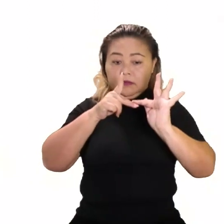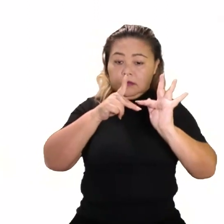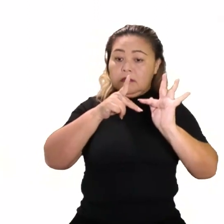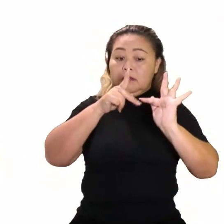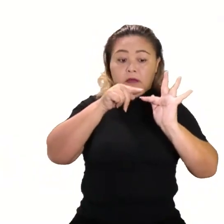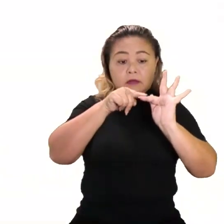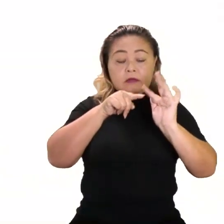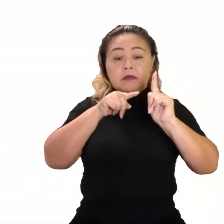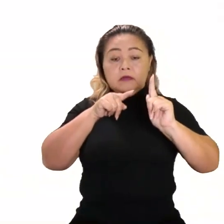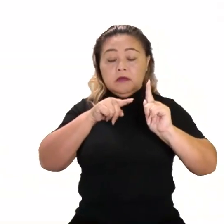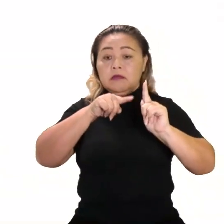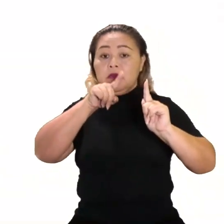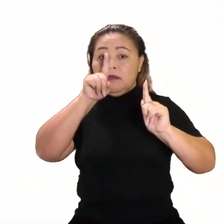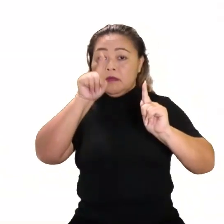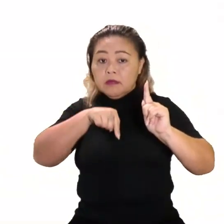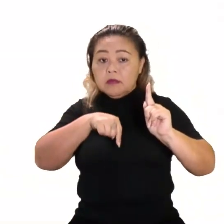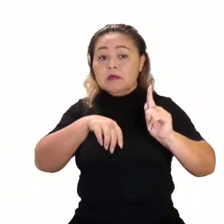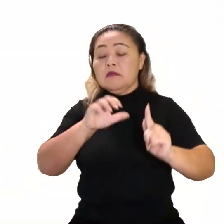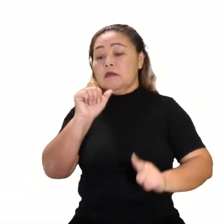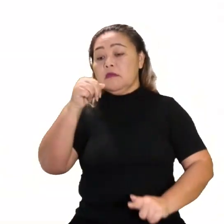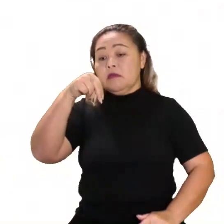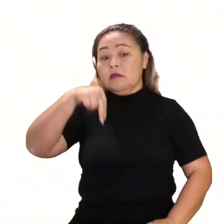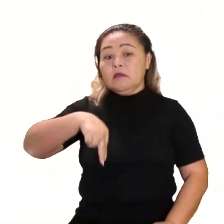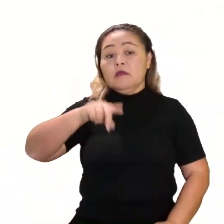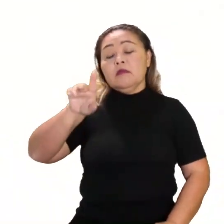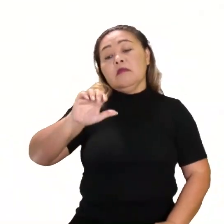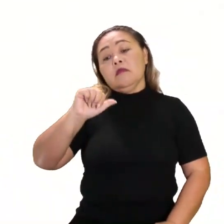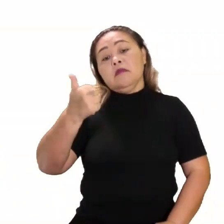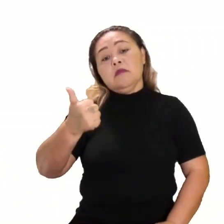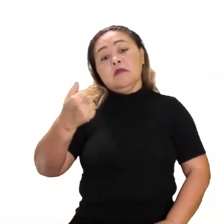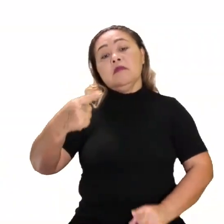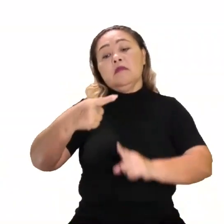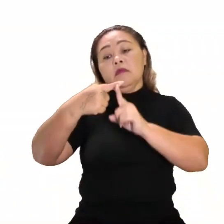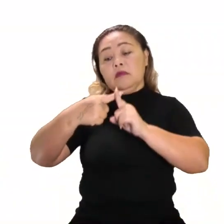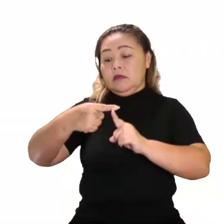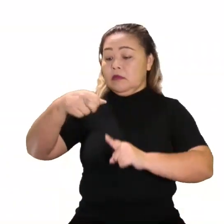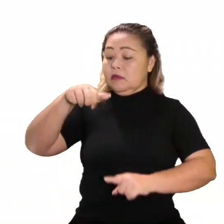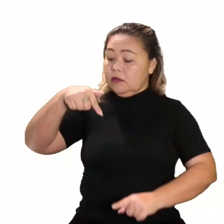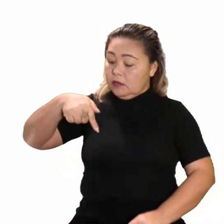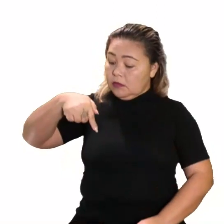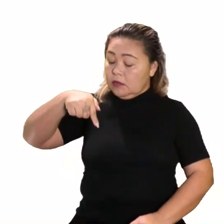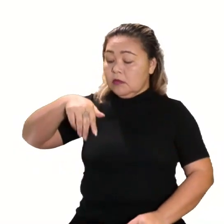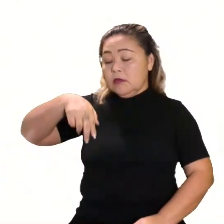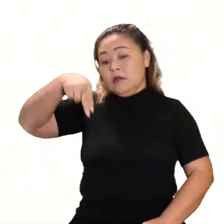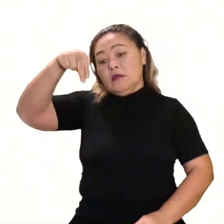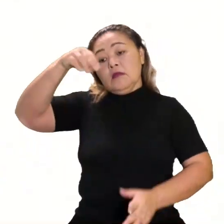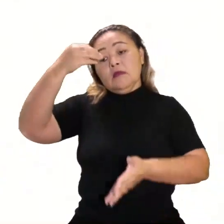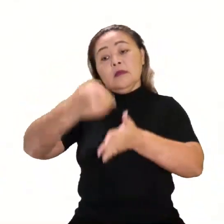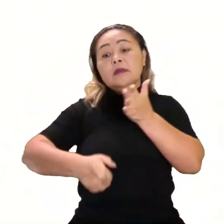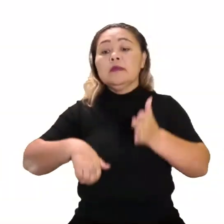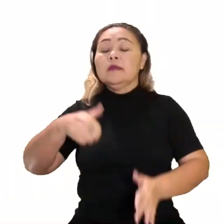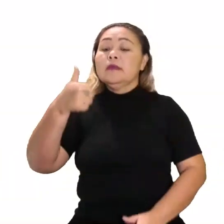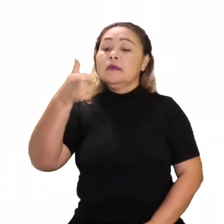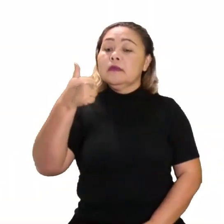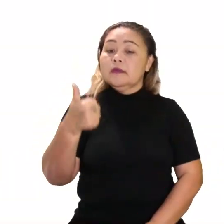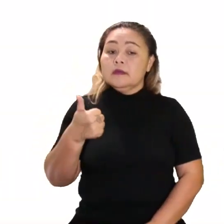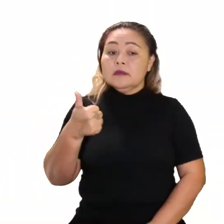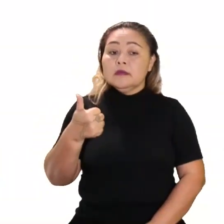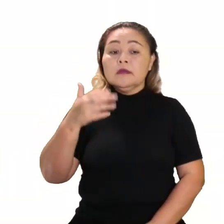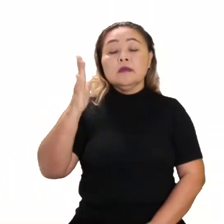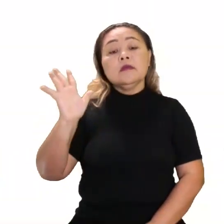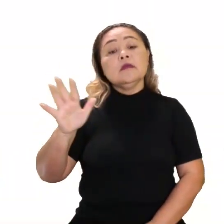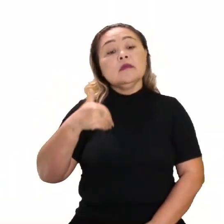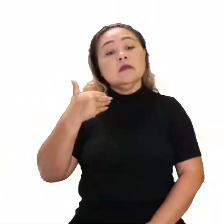é AN igual a A1 vezes a razão elevado a n menos 1.